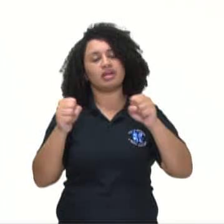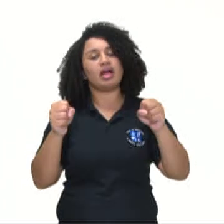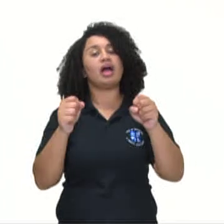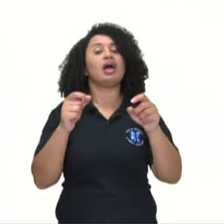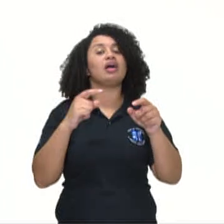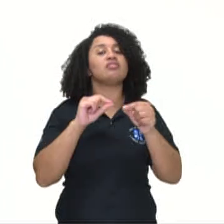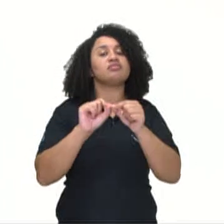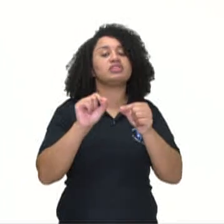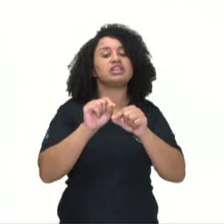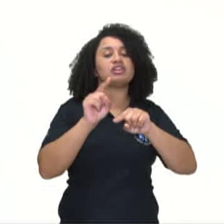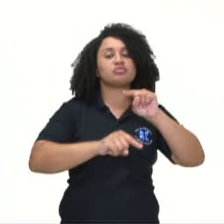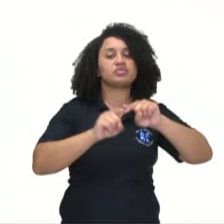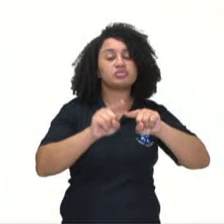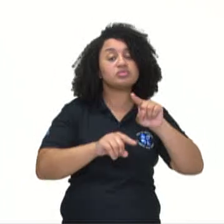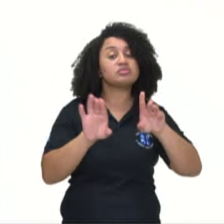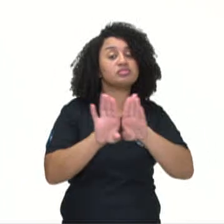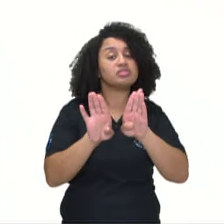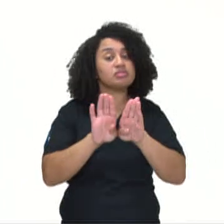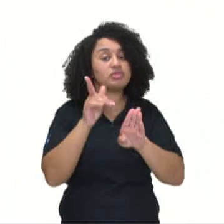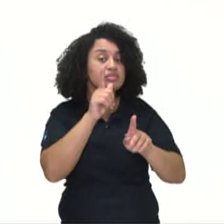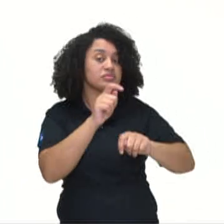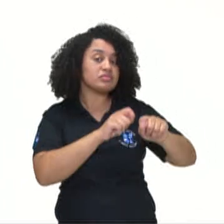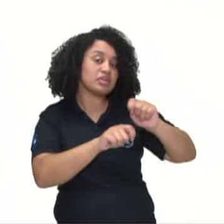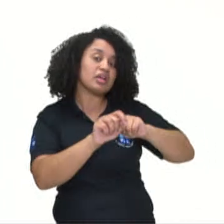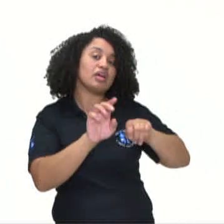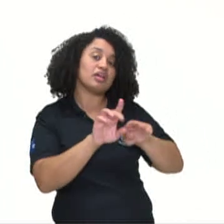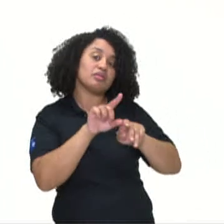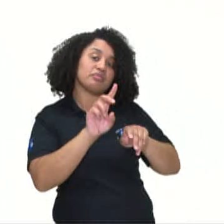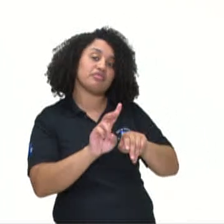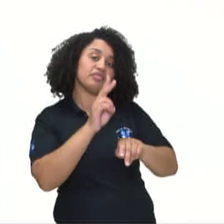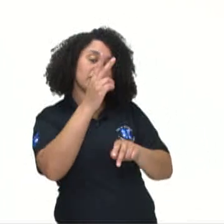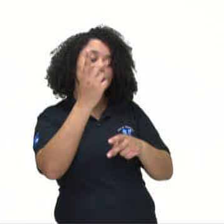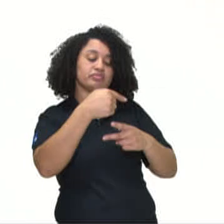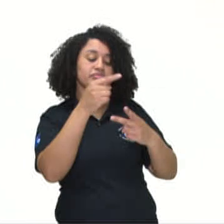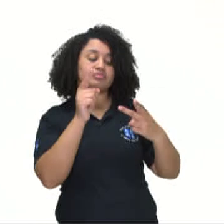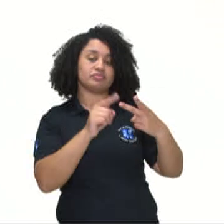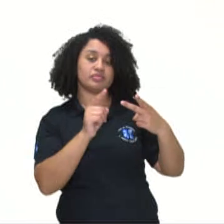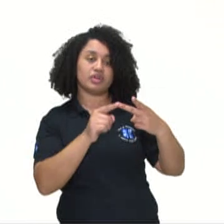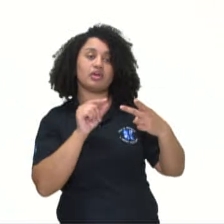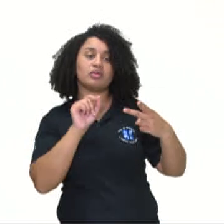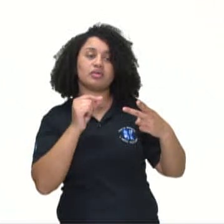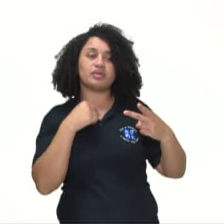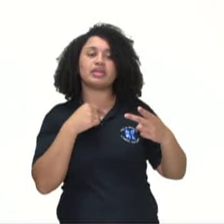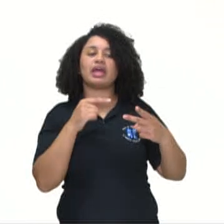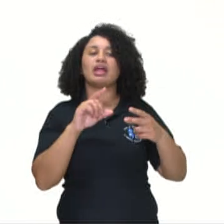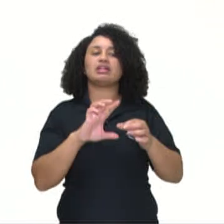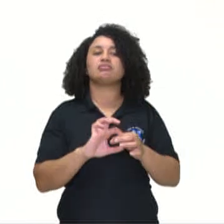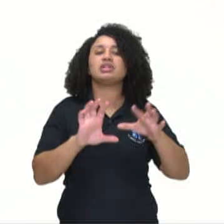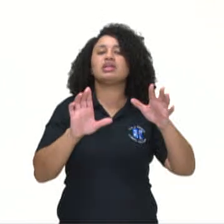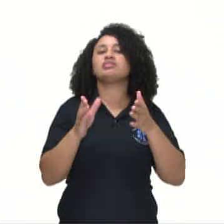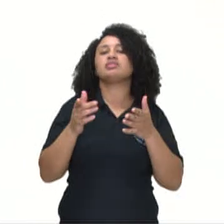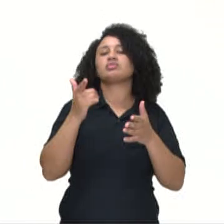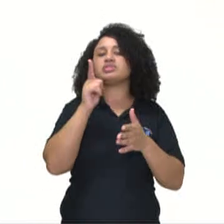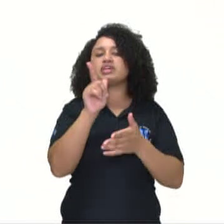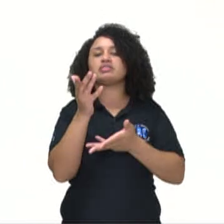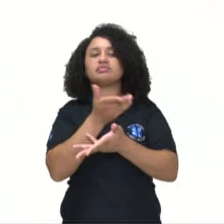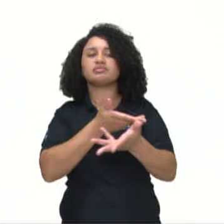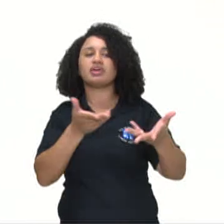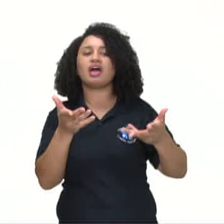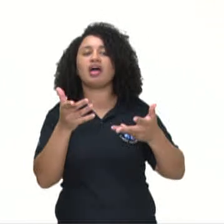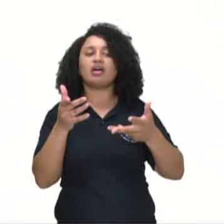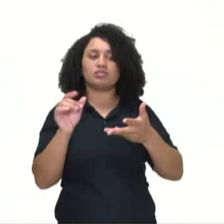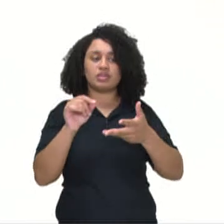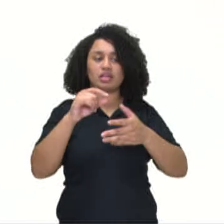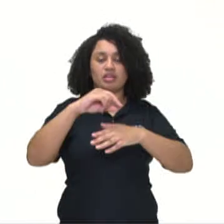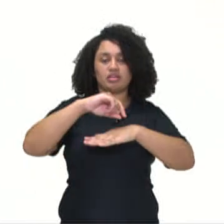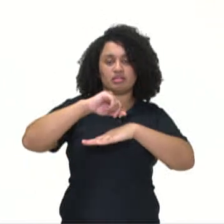mercadorias, sendo também negociados e valorizados. Segunda frase. A livre concorrência transforma-se